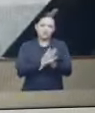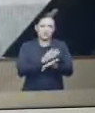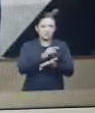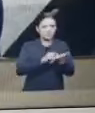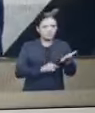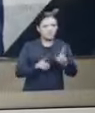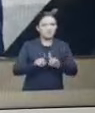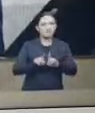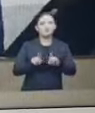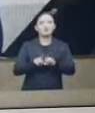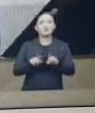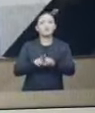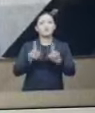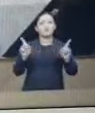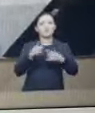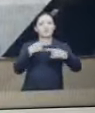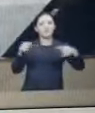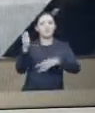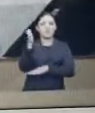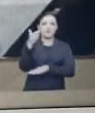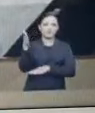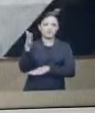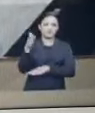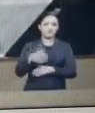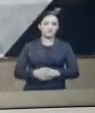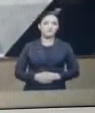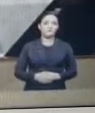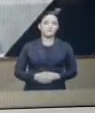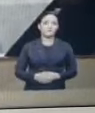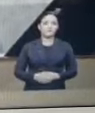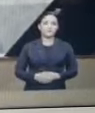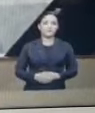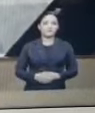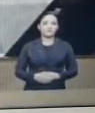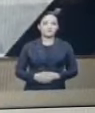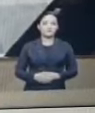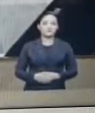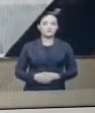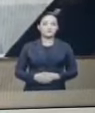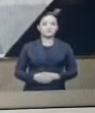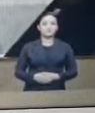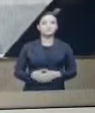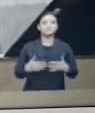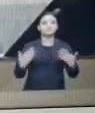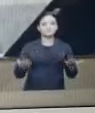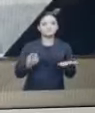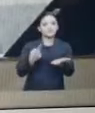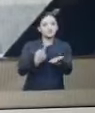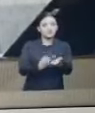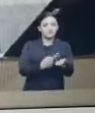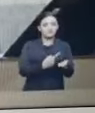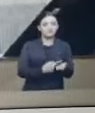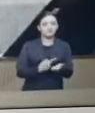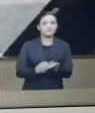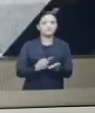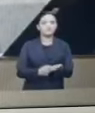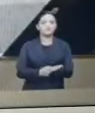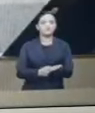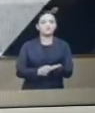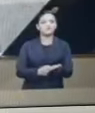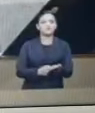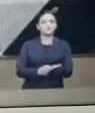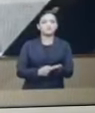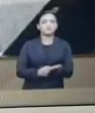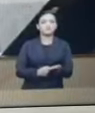Então, comunicados essas agendas, eu queria. Ah, pois não?